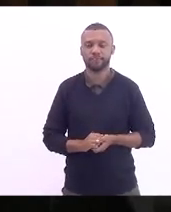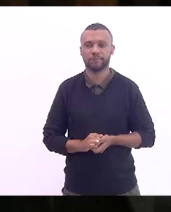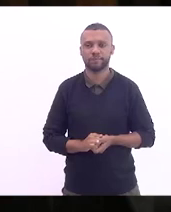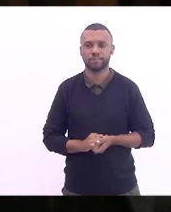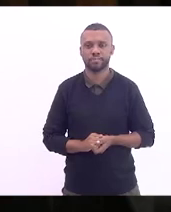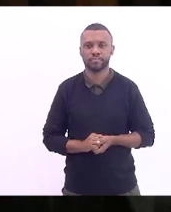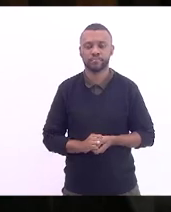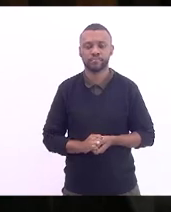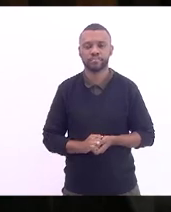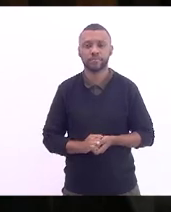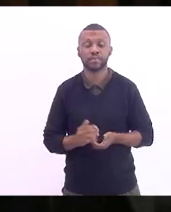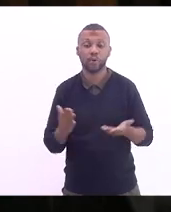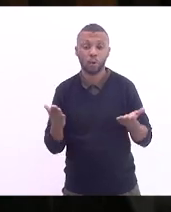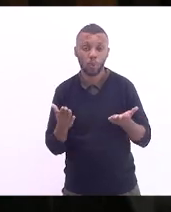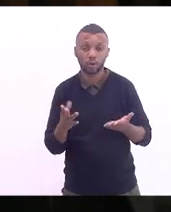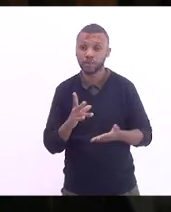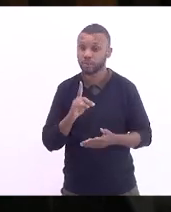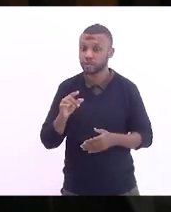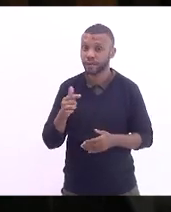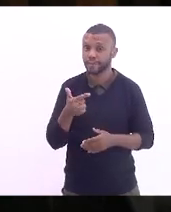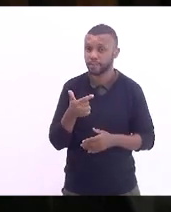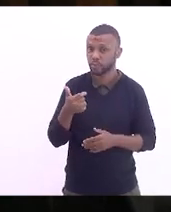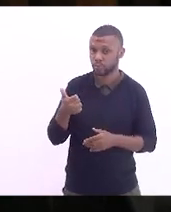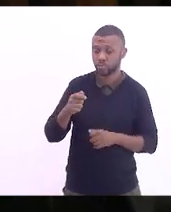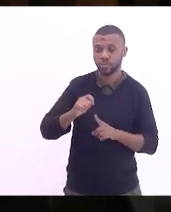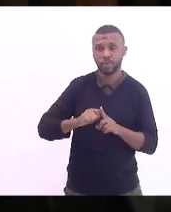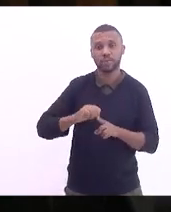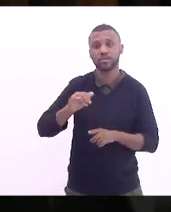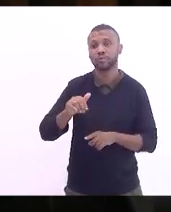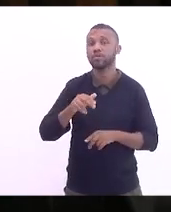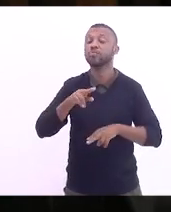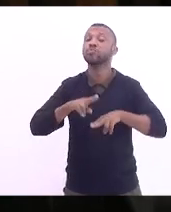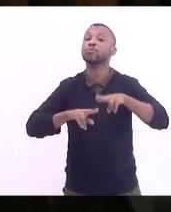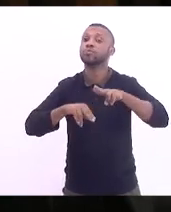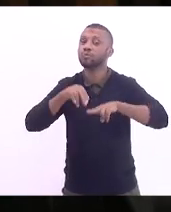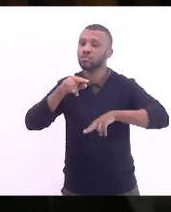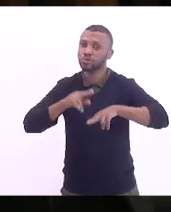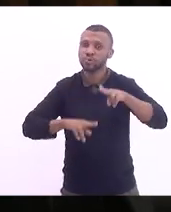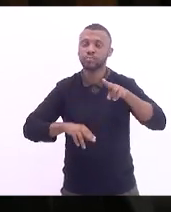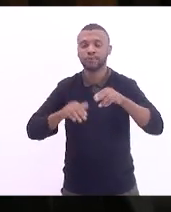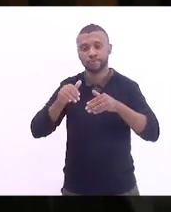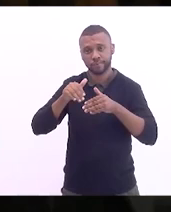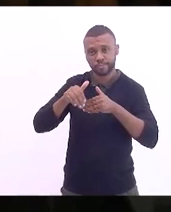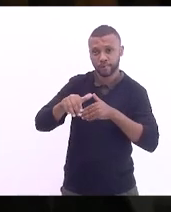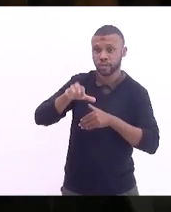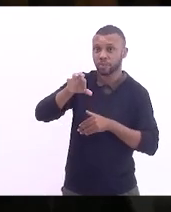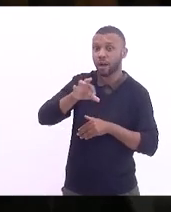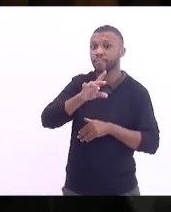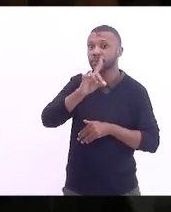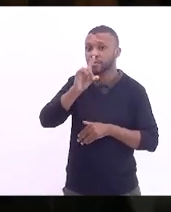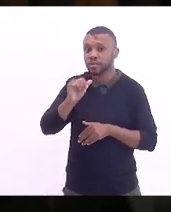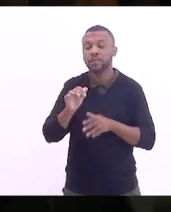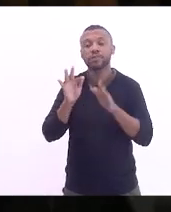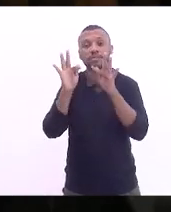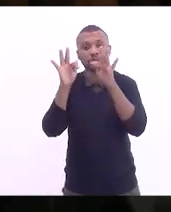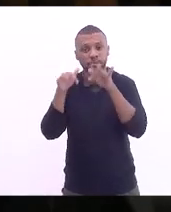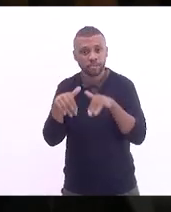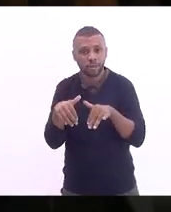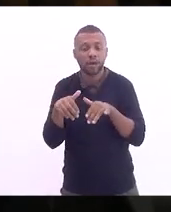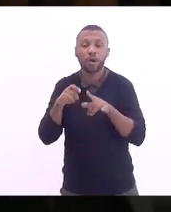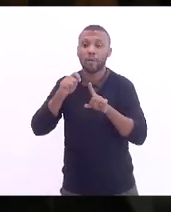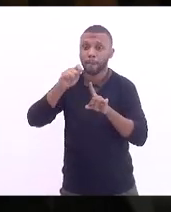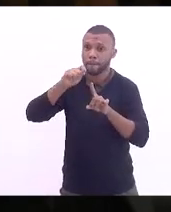e no dia vinte e um a nove dias de encerrar o